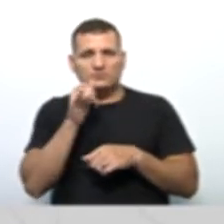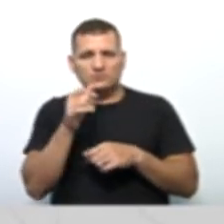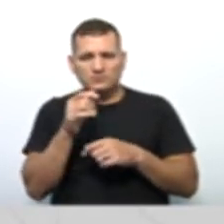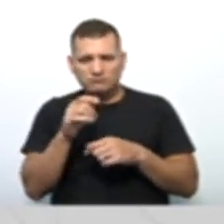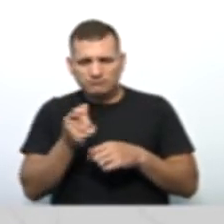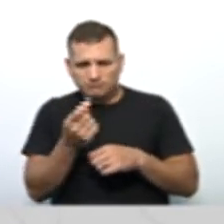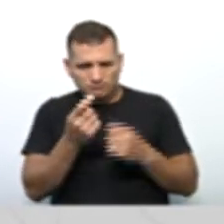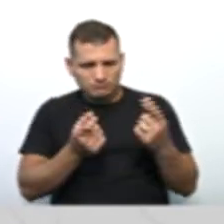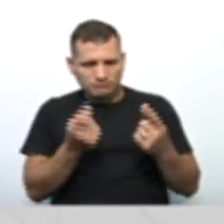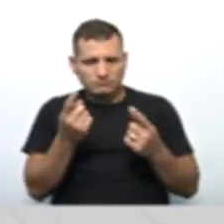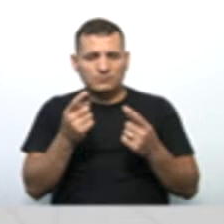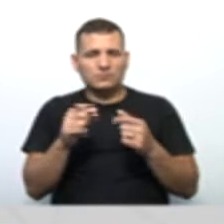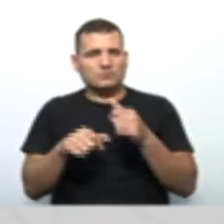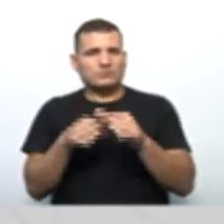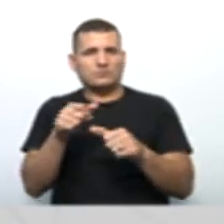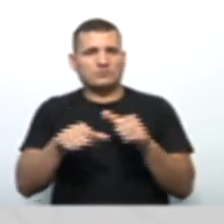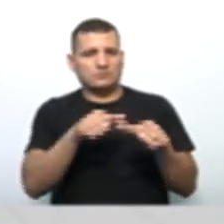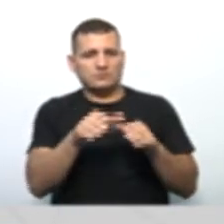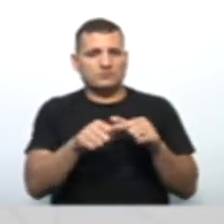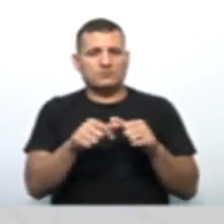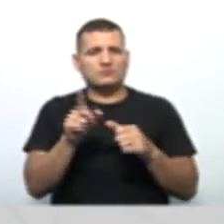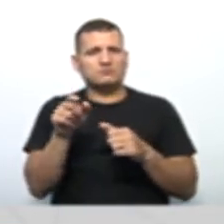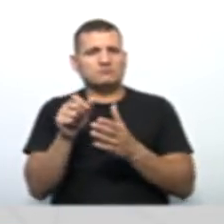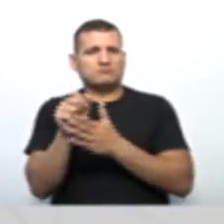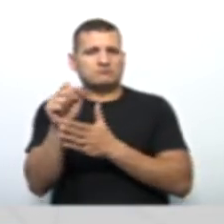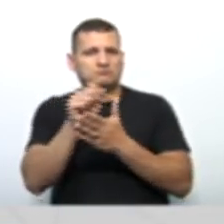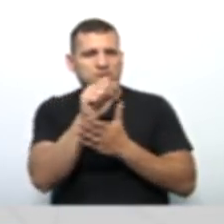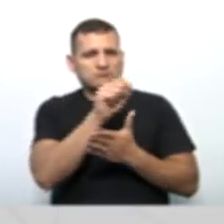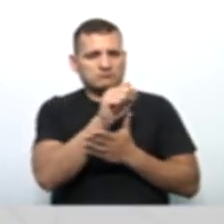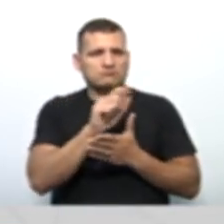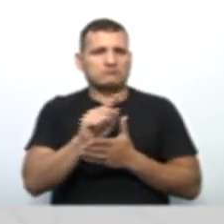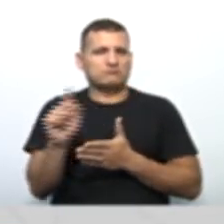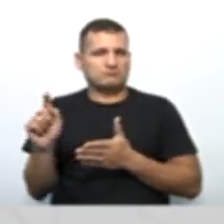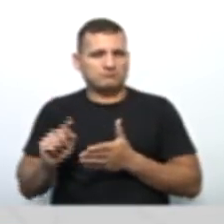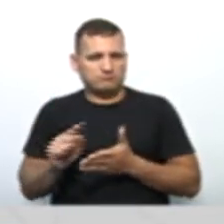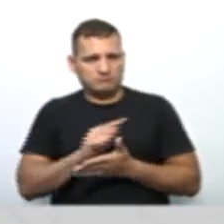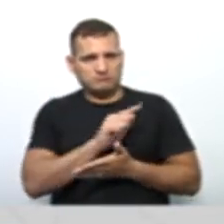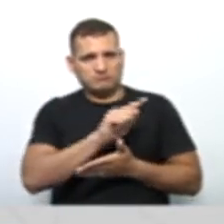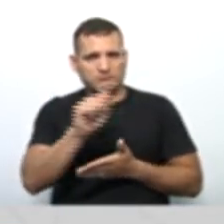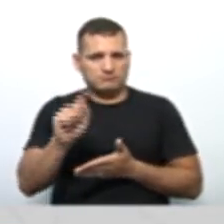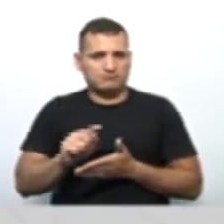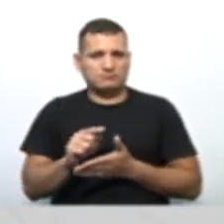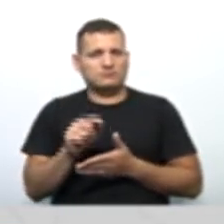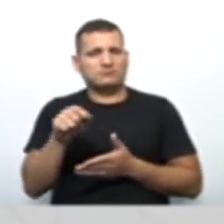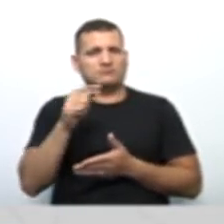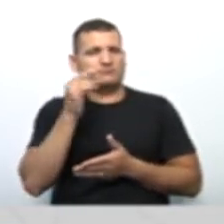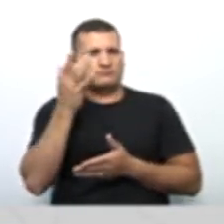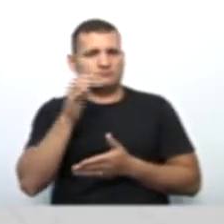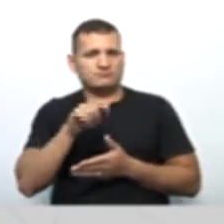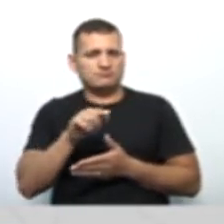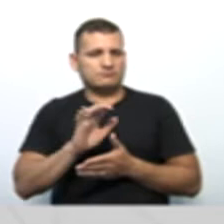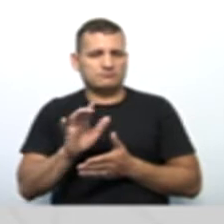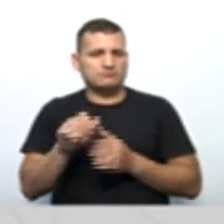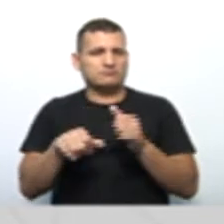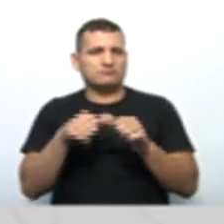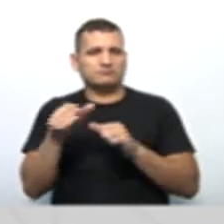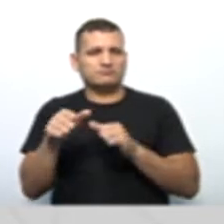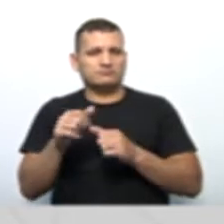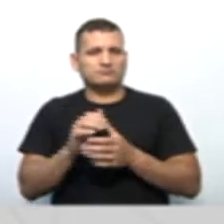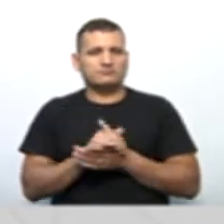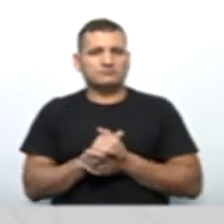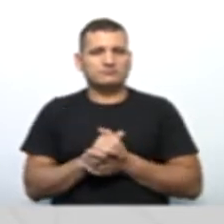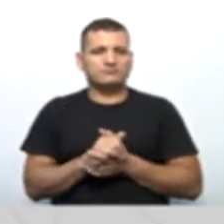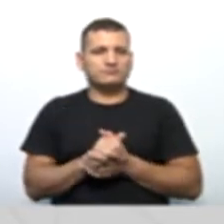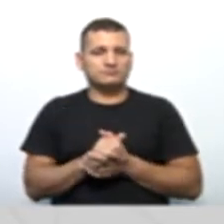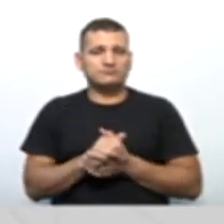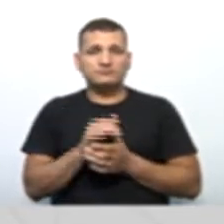estranha aí você consegue mudar porque se você pode apagar arrastar o foje disse que é fácil você modificar se tiver a